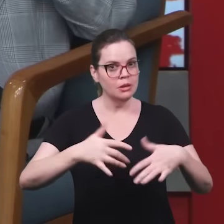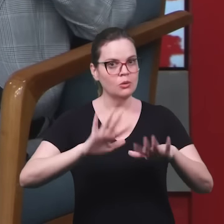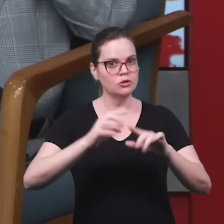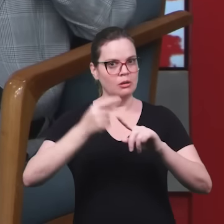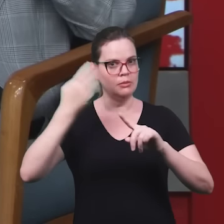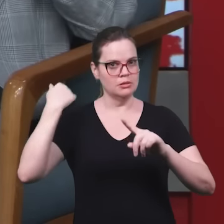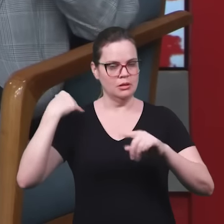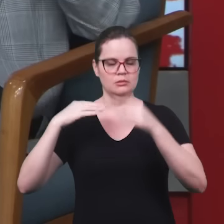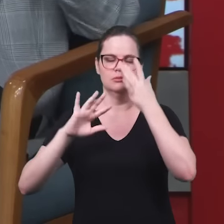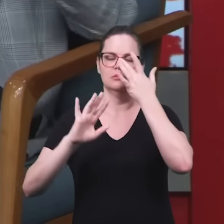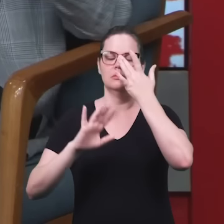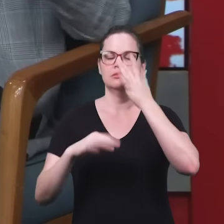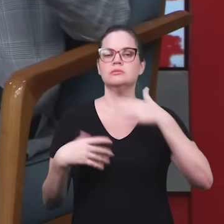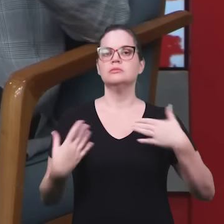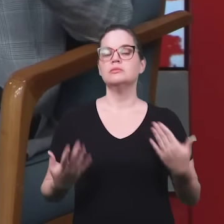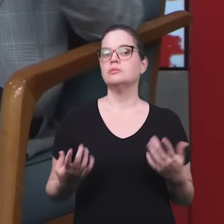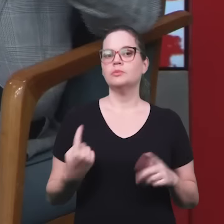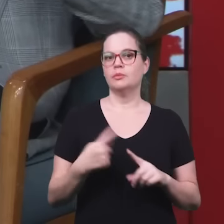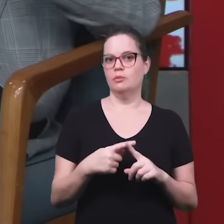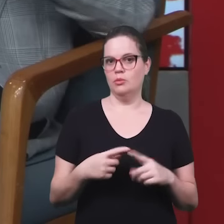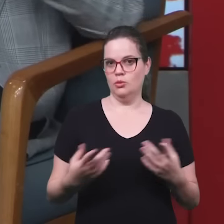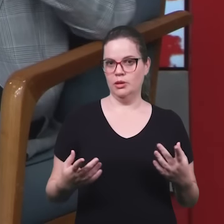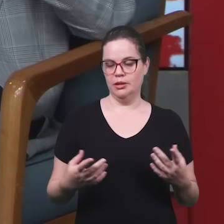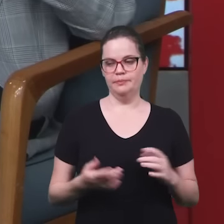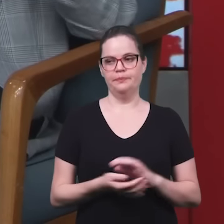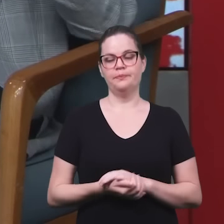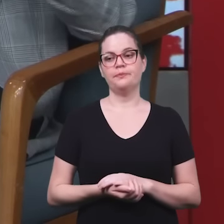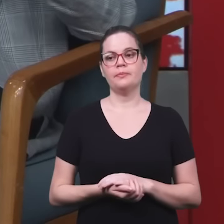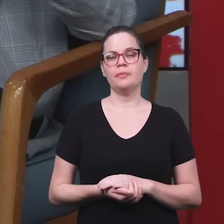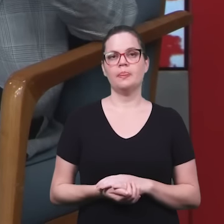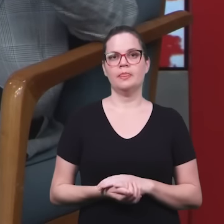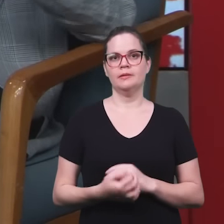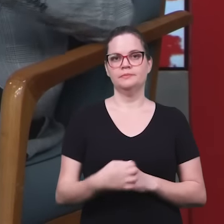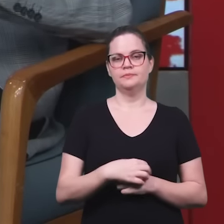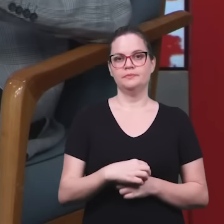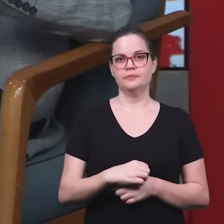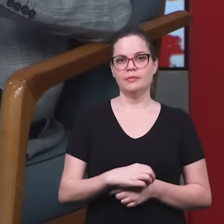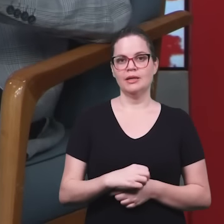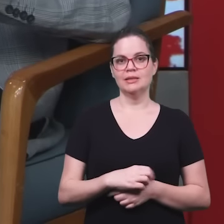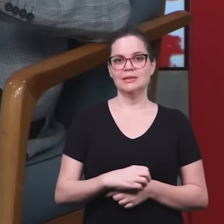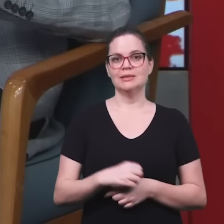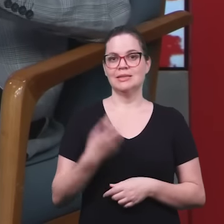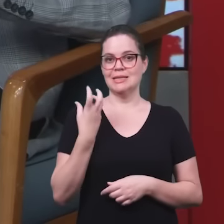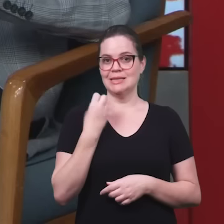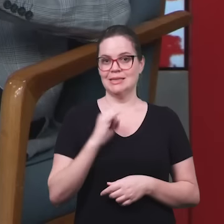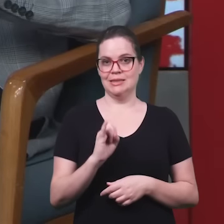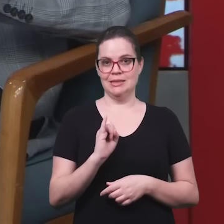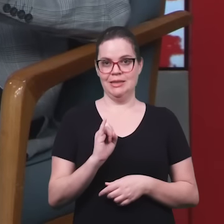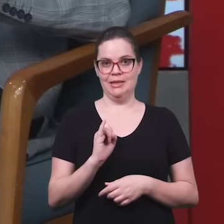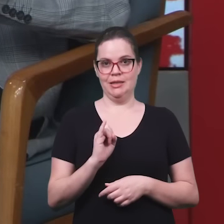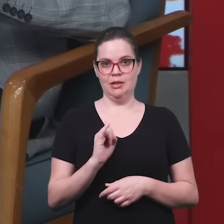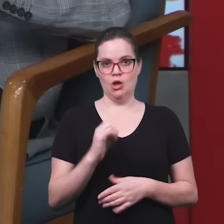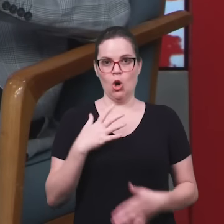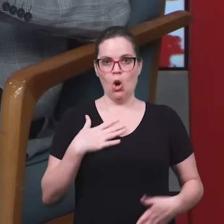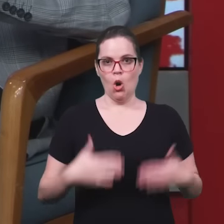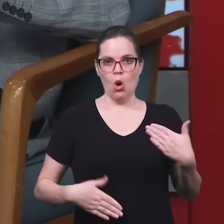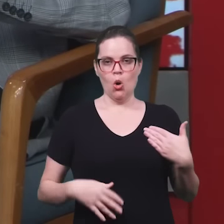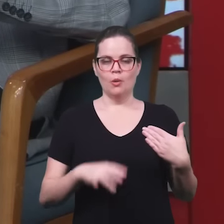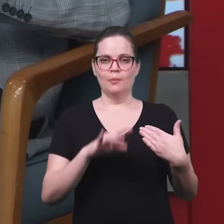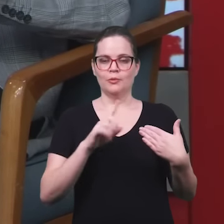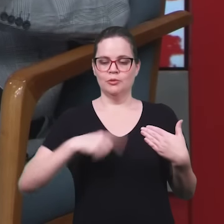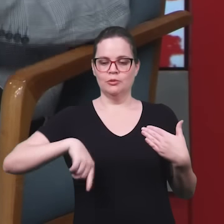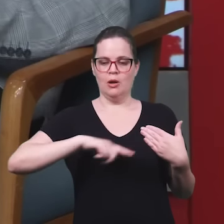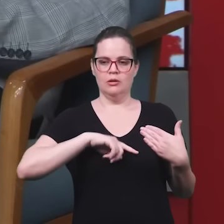Por que isso? Porque o próprio corpo, quando há uma parte do corpo doente,